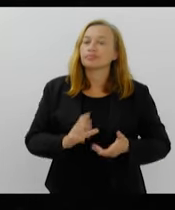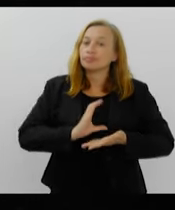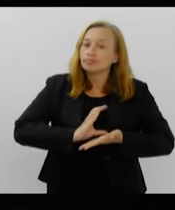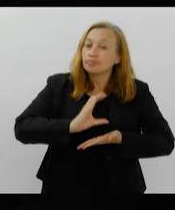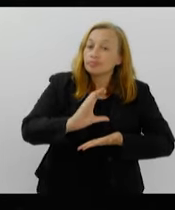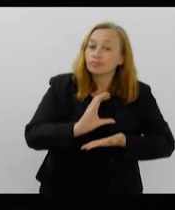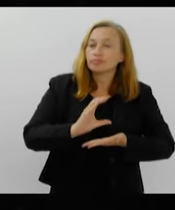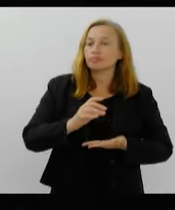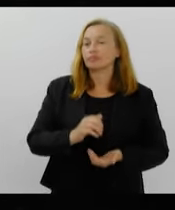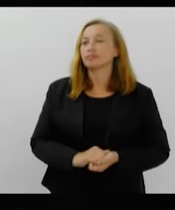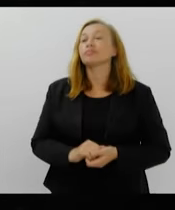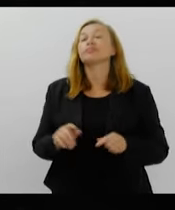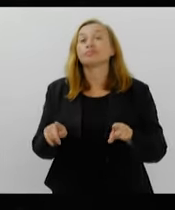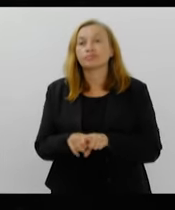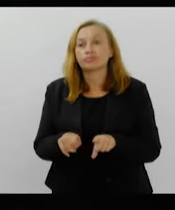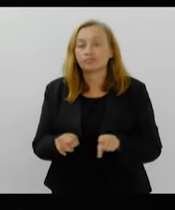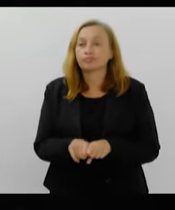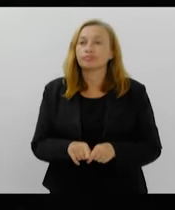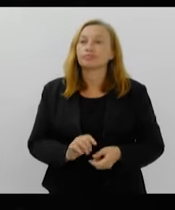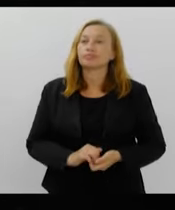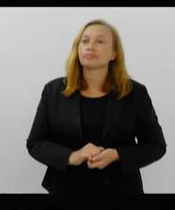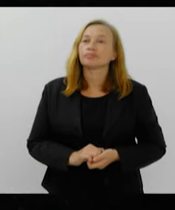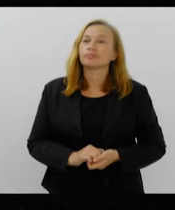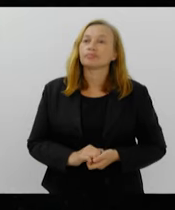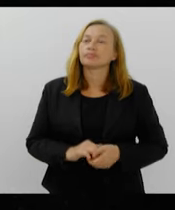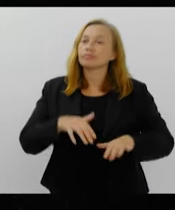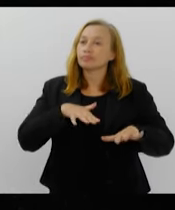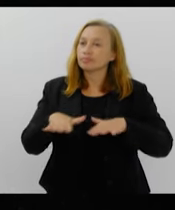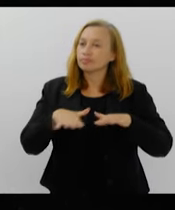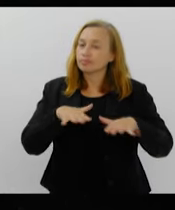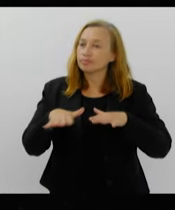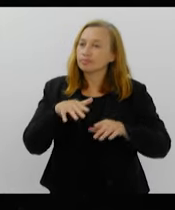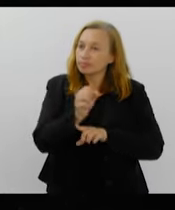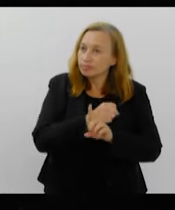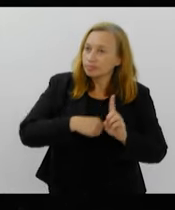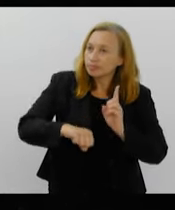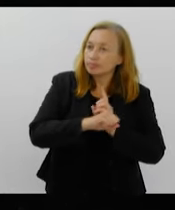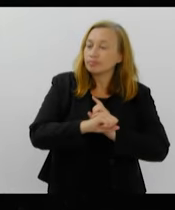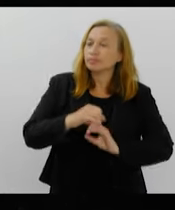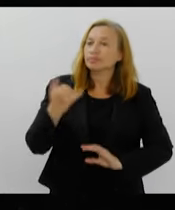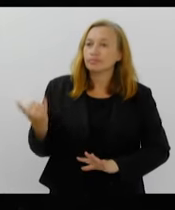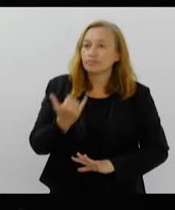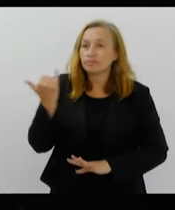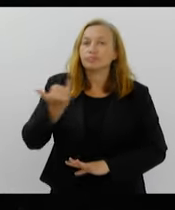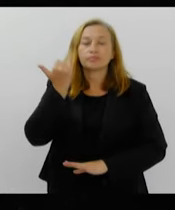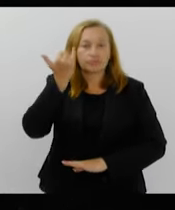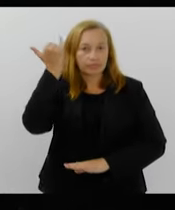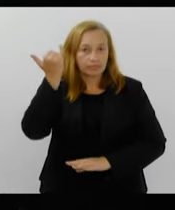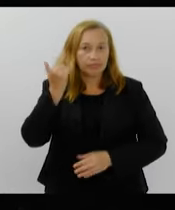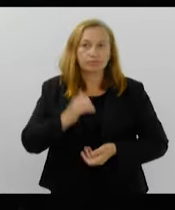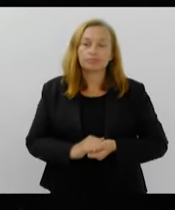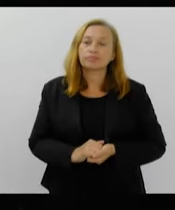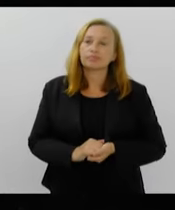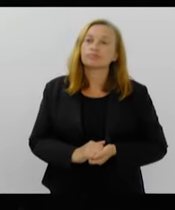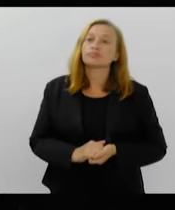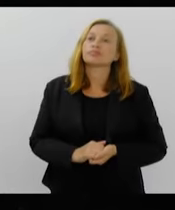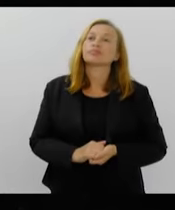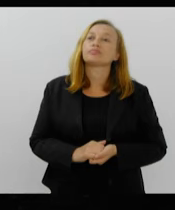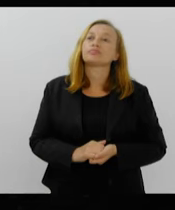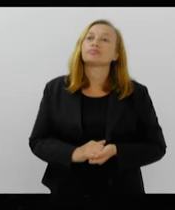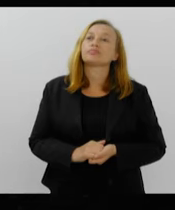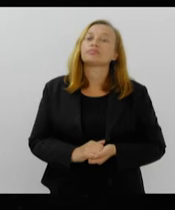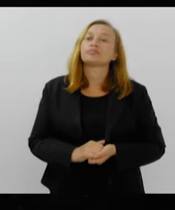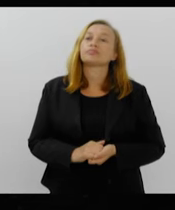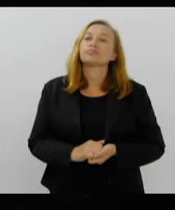recursos também fazendo uma mobilização social que é muito importante para que de maneira direta os